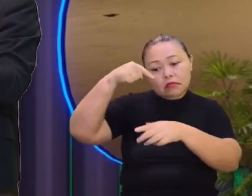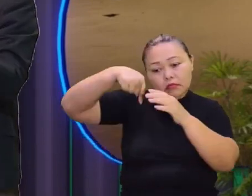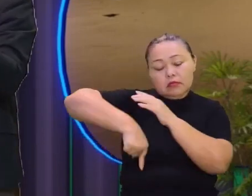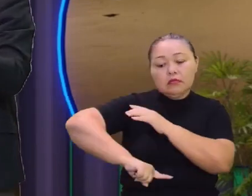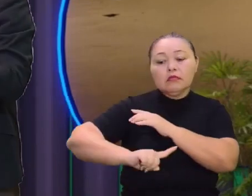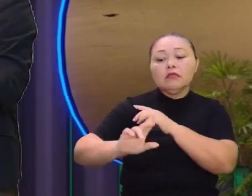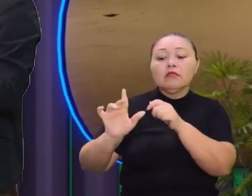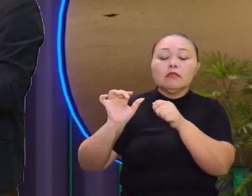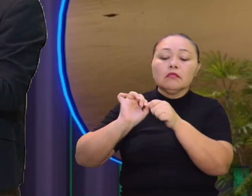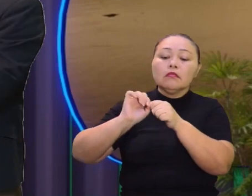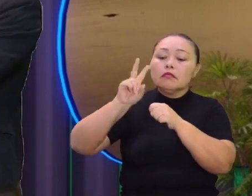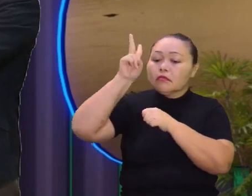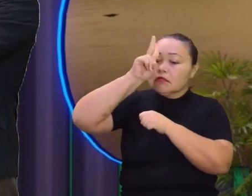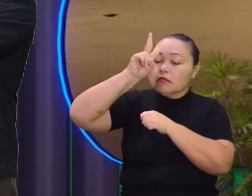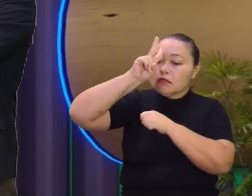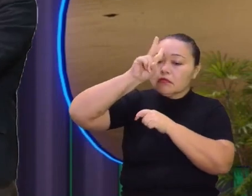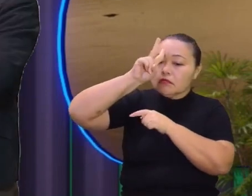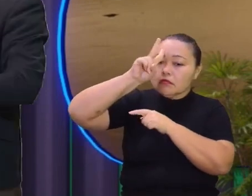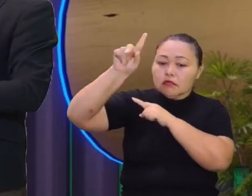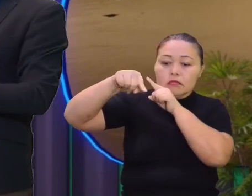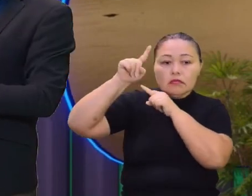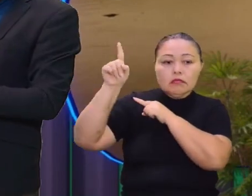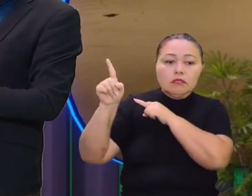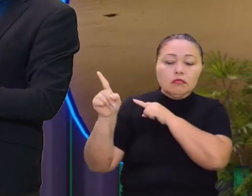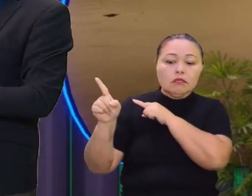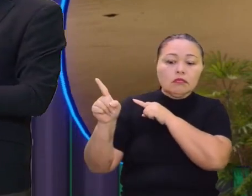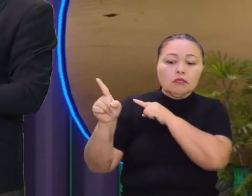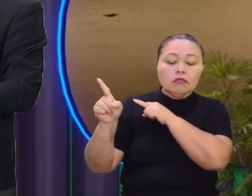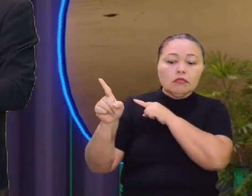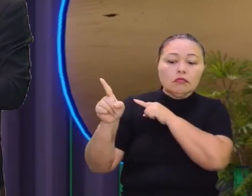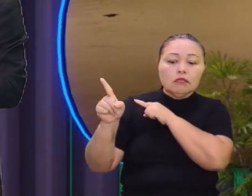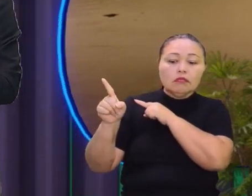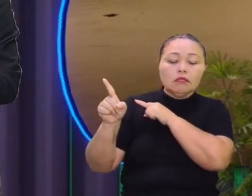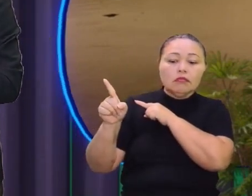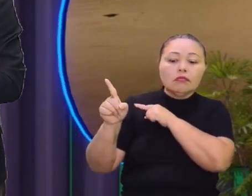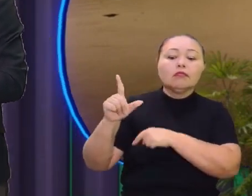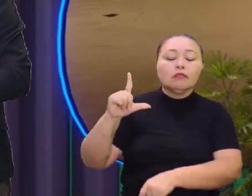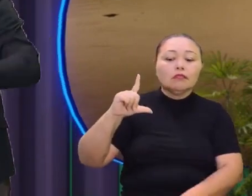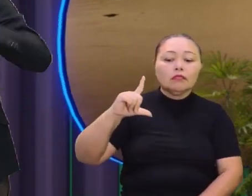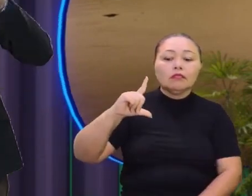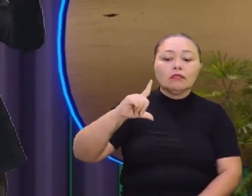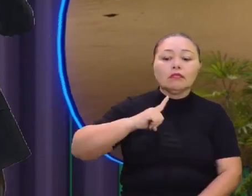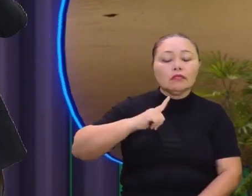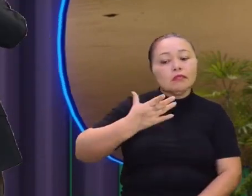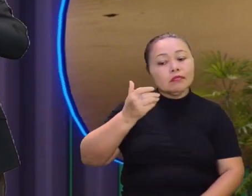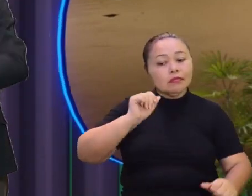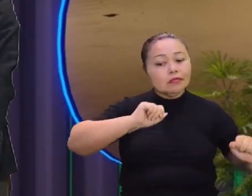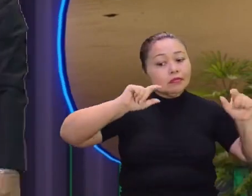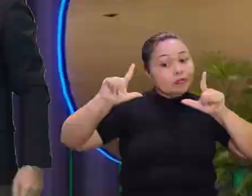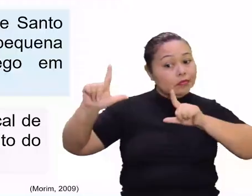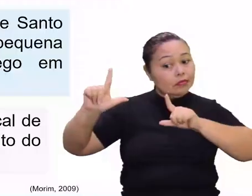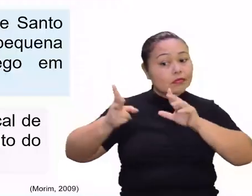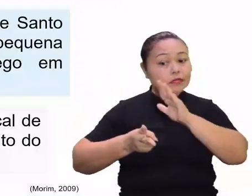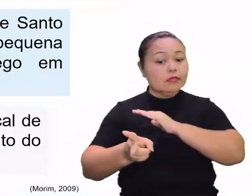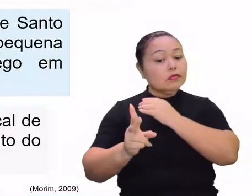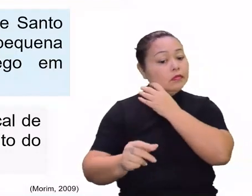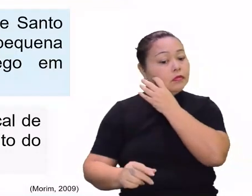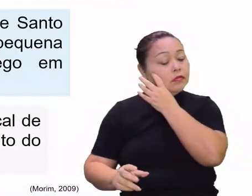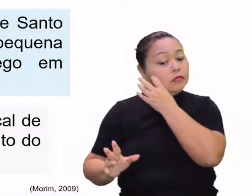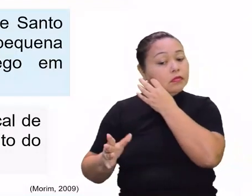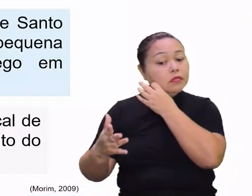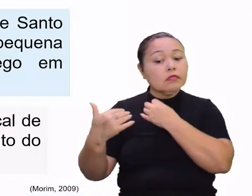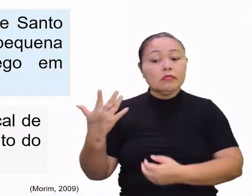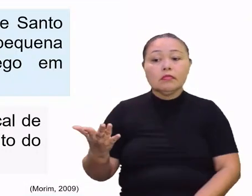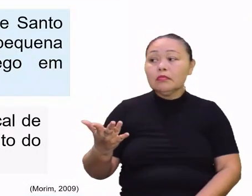aprofundar muito mais essa questão histórica lá na história, né? História de Rondônia. Não é isso? Muito então, bem. Vamos lá no quadro, vamos continuar.